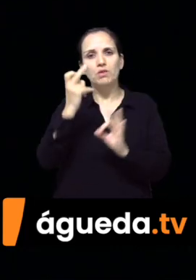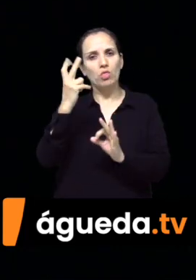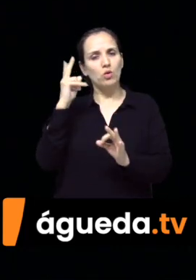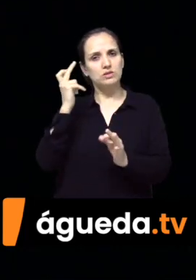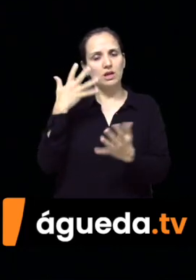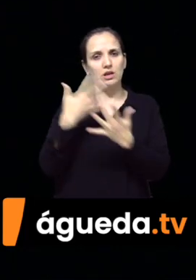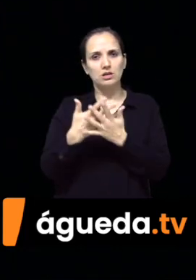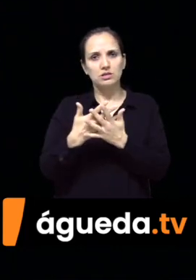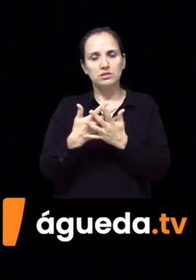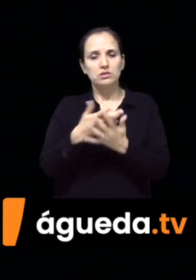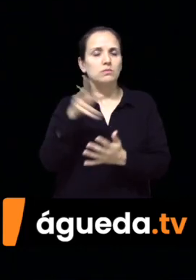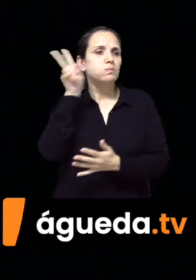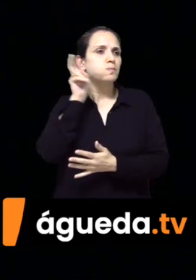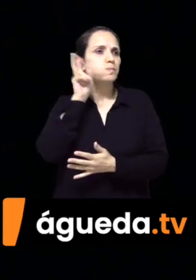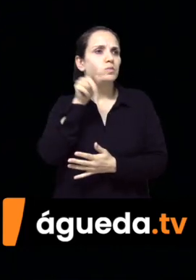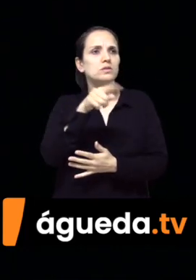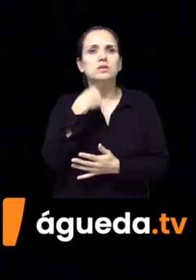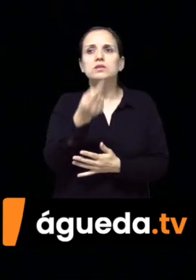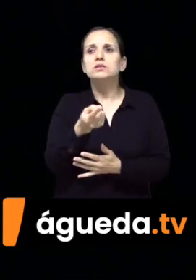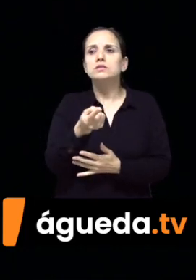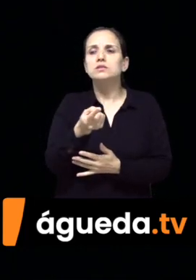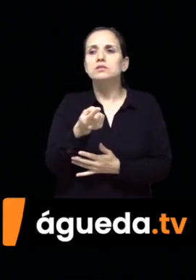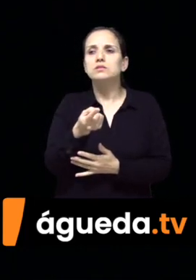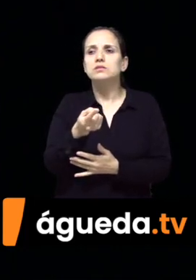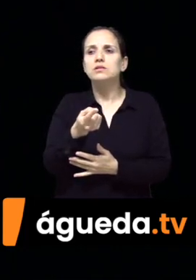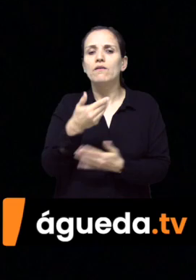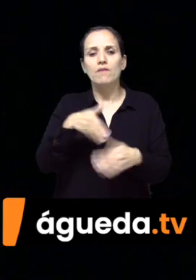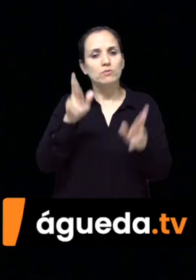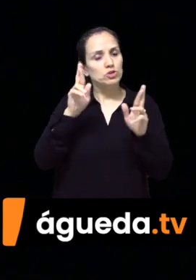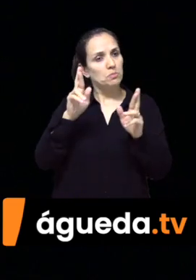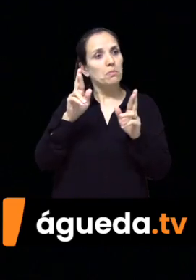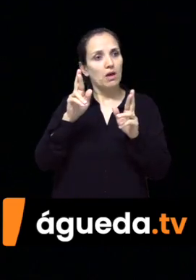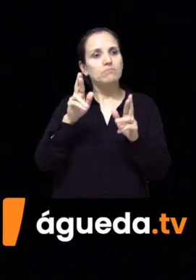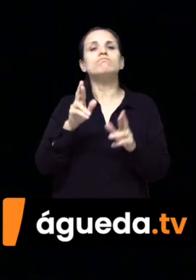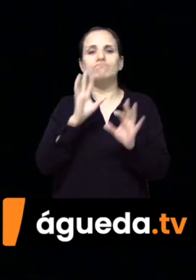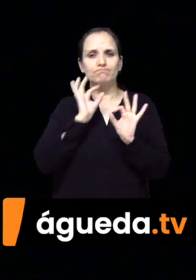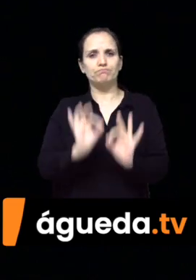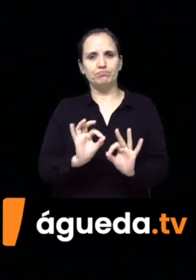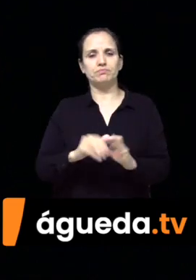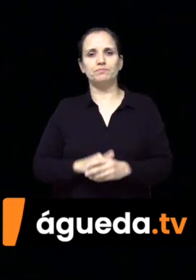Eis, portanto, o que ele disse. Esta chuva terá de parar alguma vez. Vamos esperar que escampe. E assim foi.